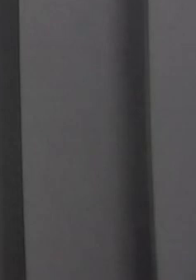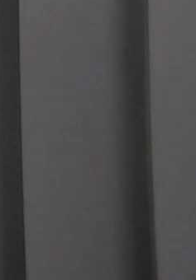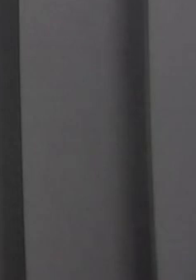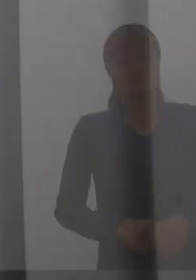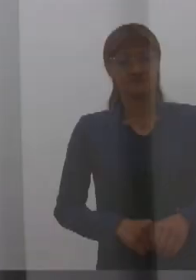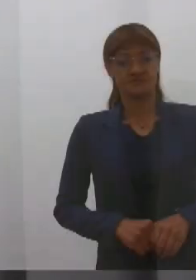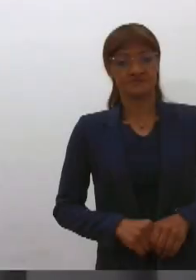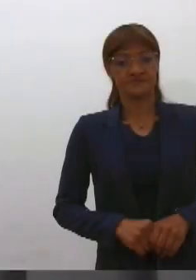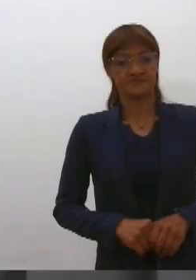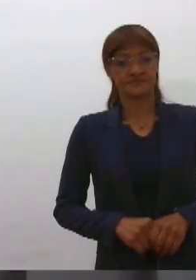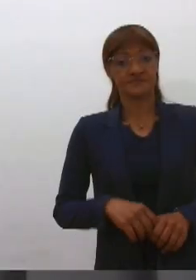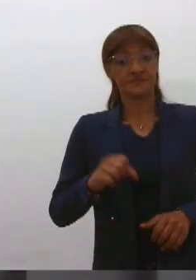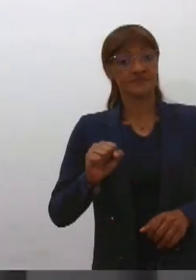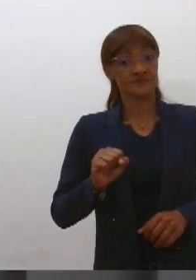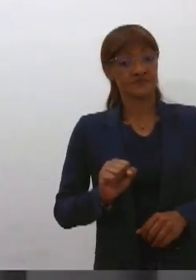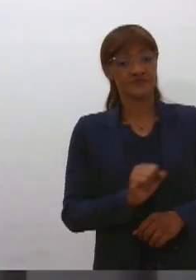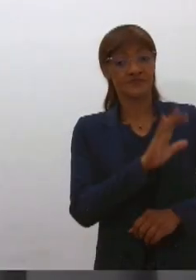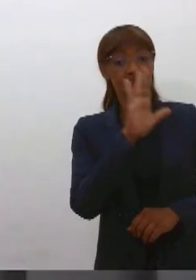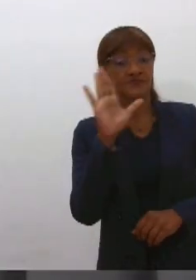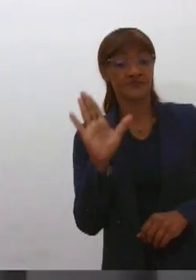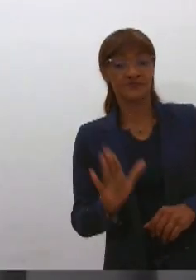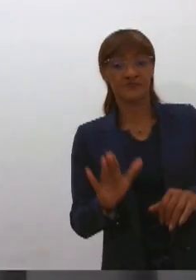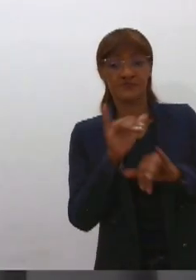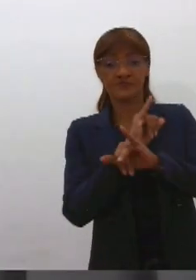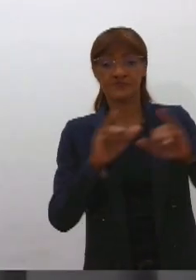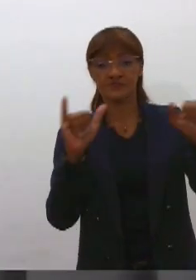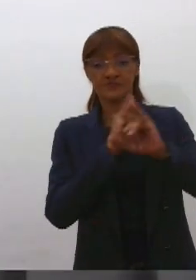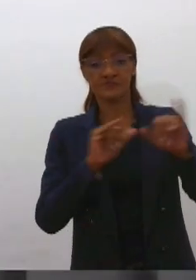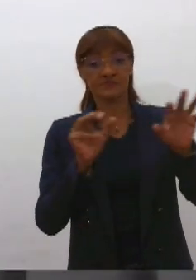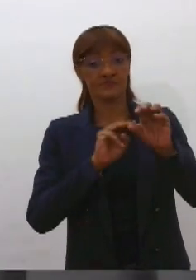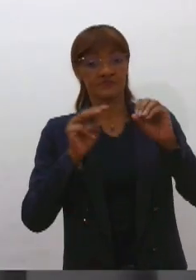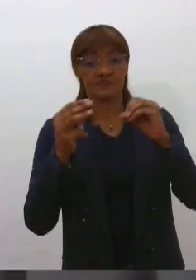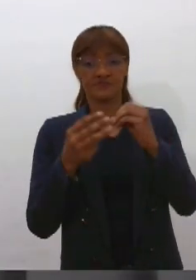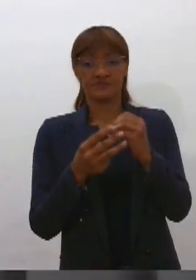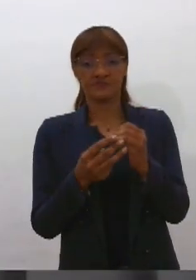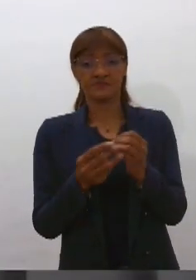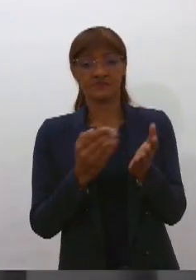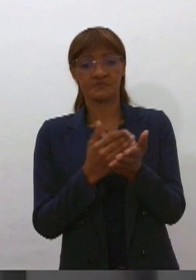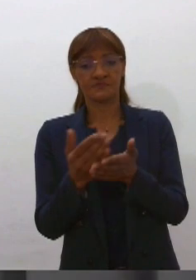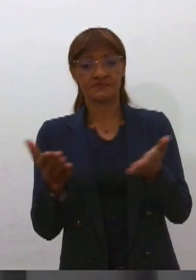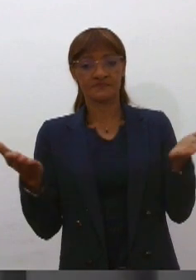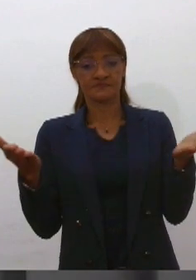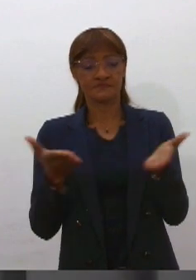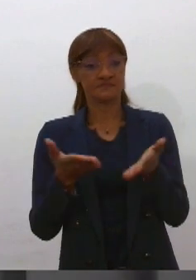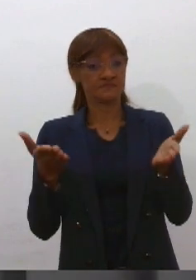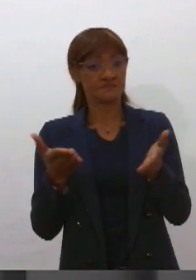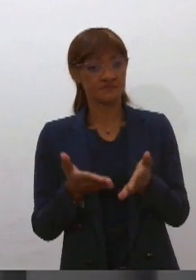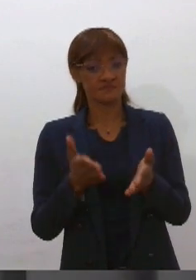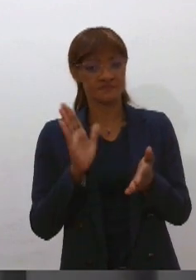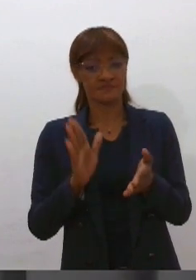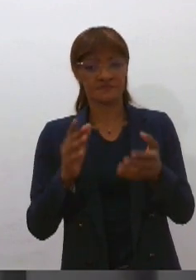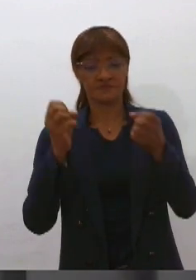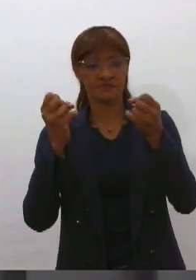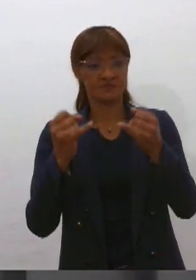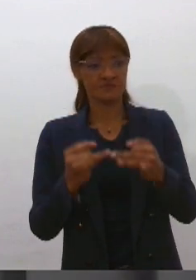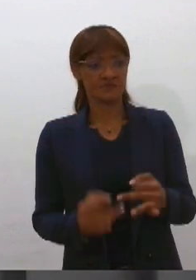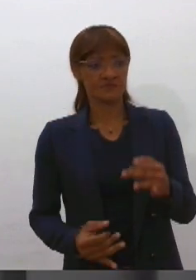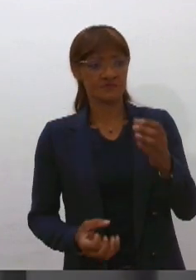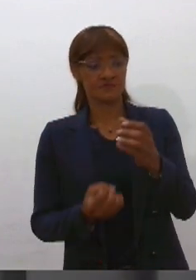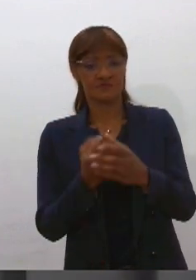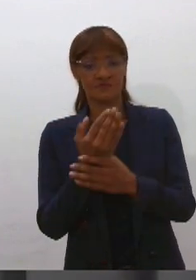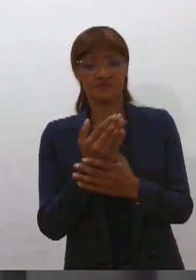Olá, está no ar o informativo TV Alese. Vamos começar esta edição falando sobre o lançamento do livro O